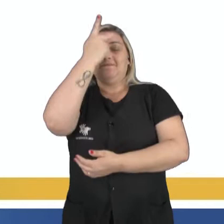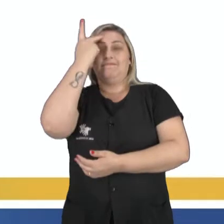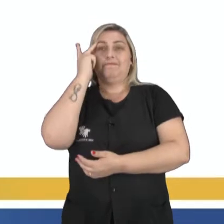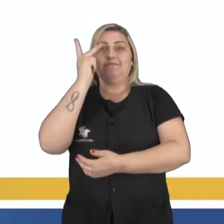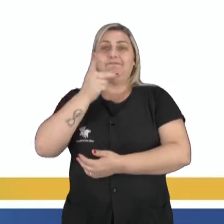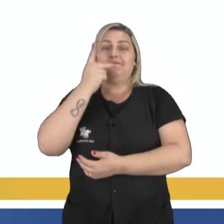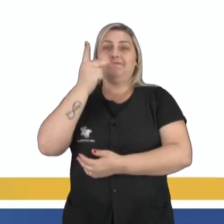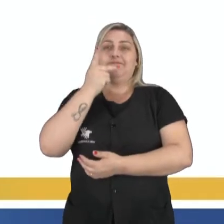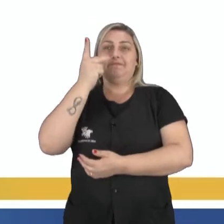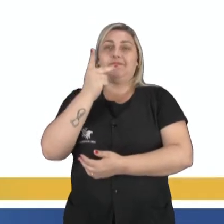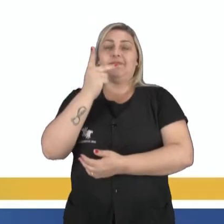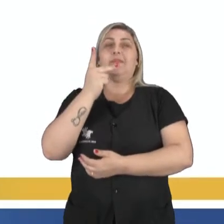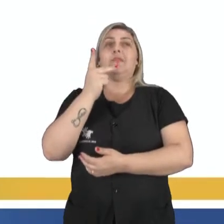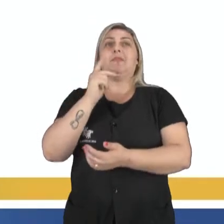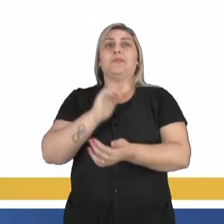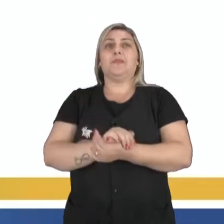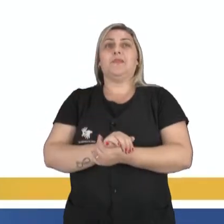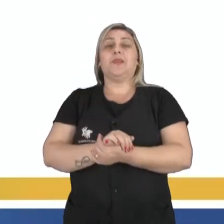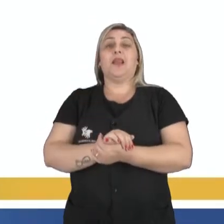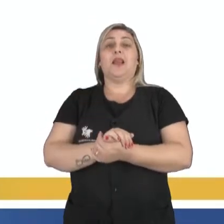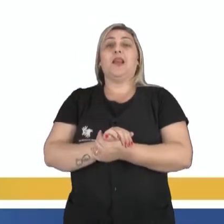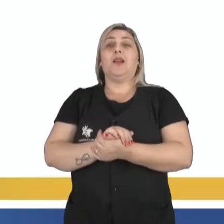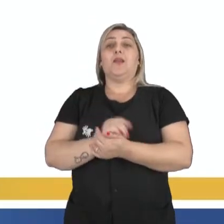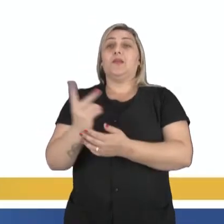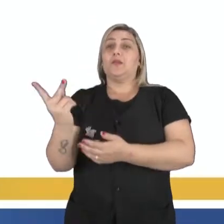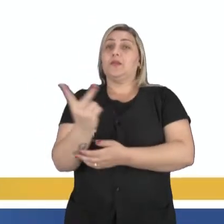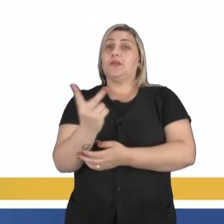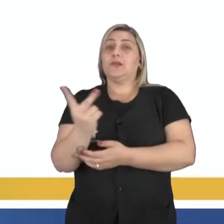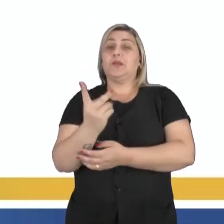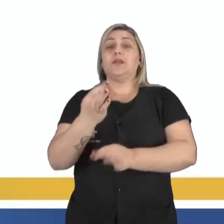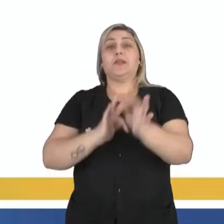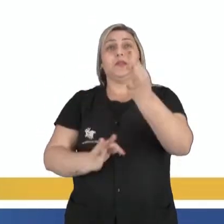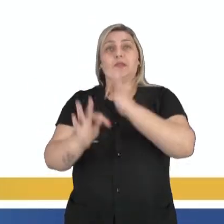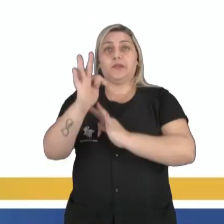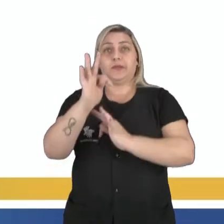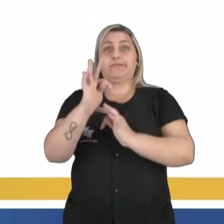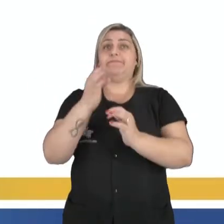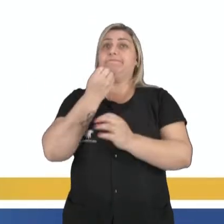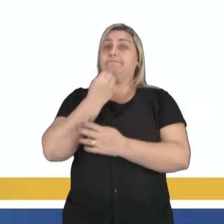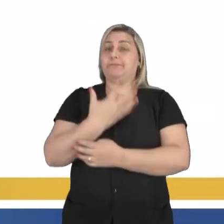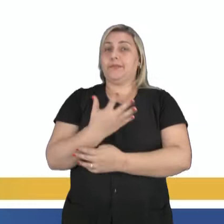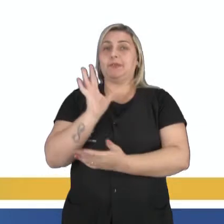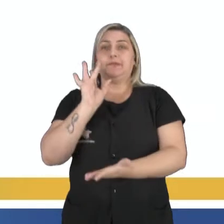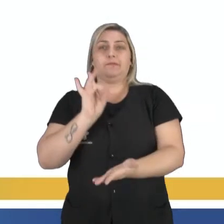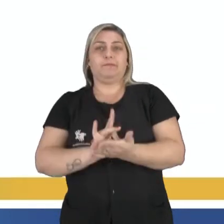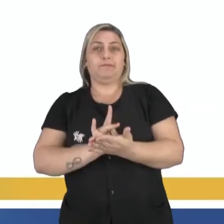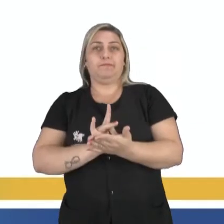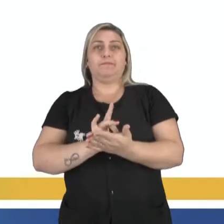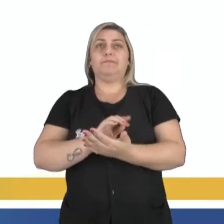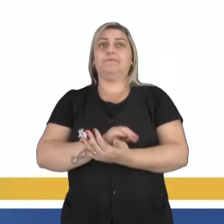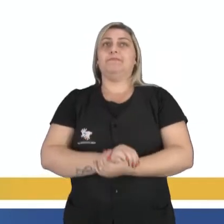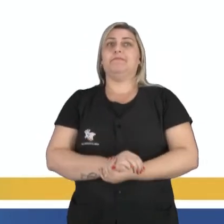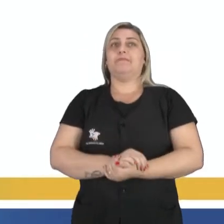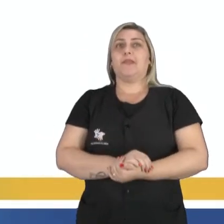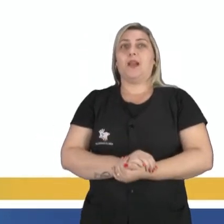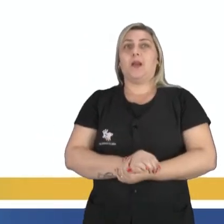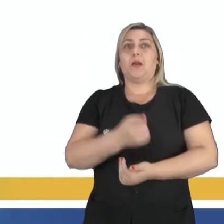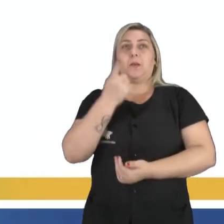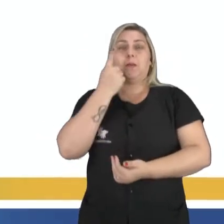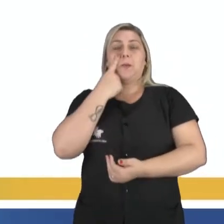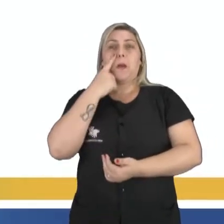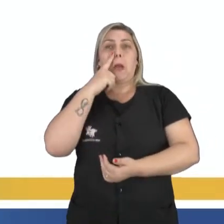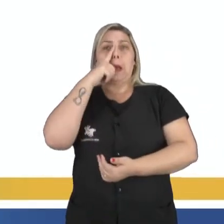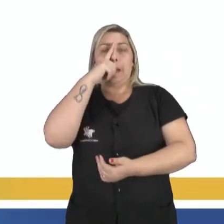pessoa que falavam sobre o esfriamento das relações devido à tecnologia? Bem, é verdade.